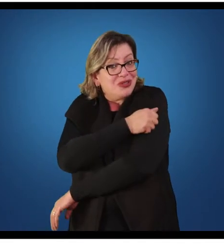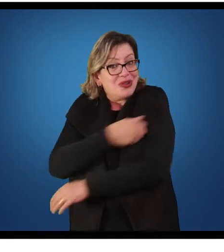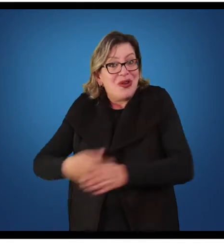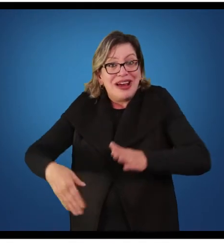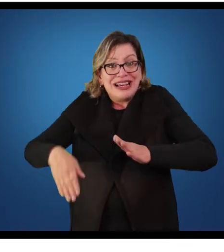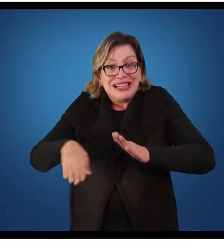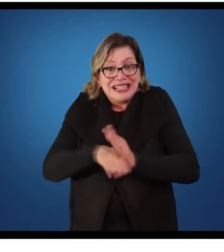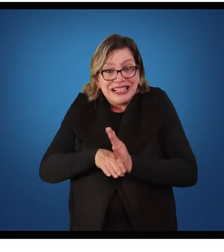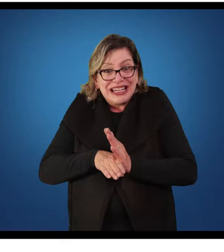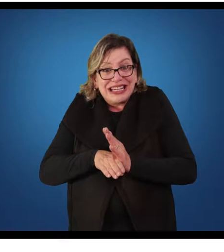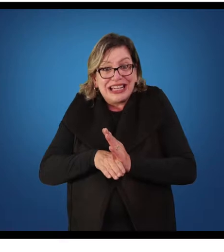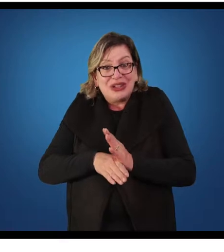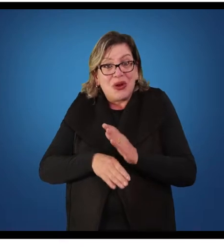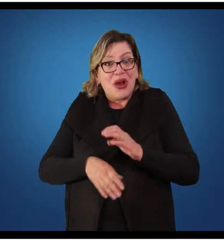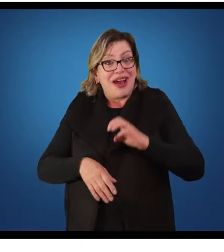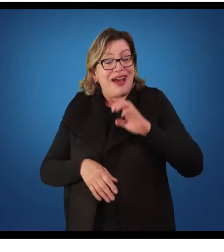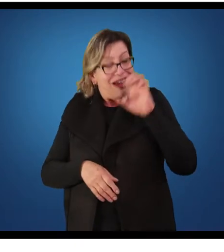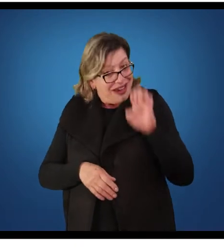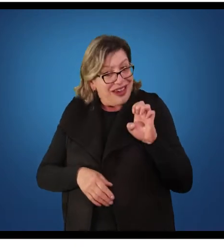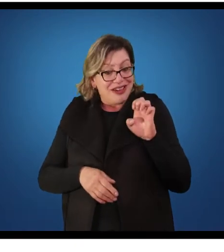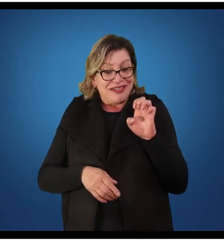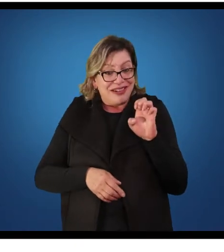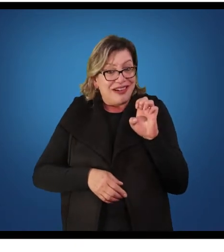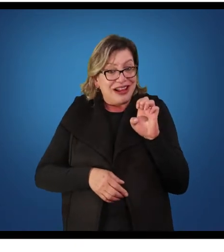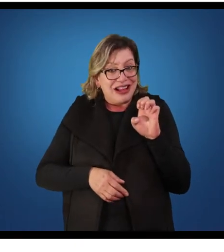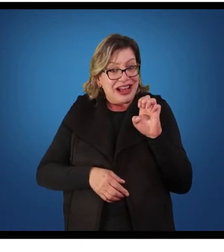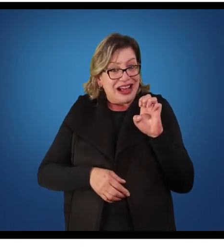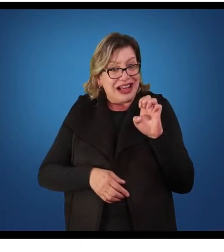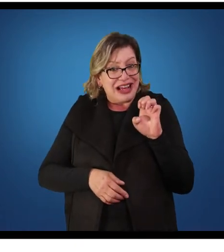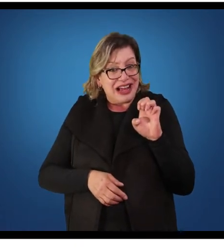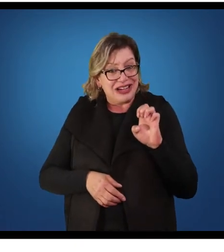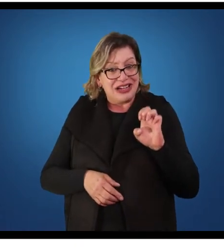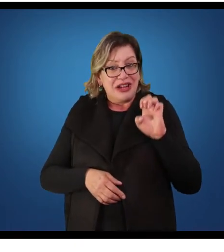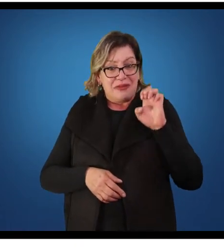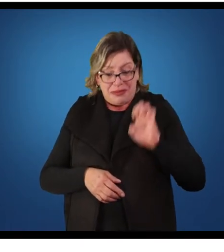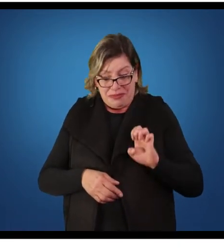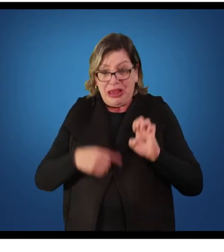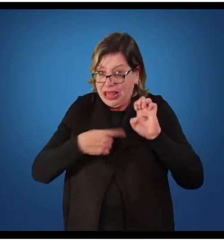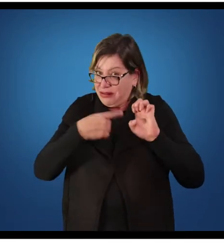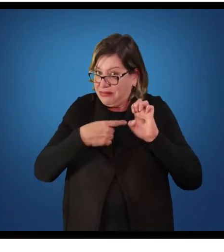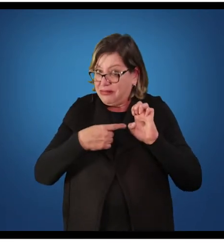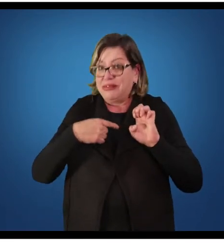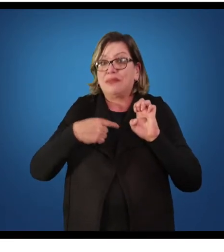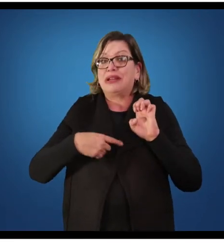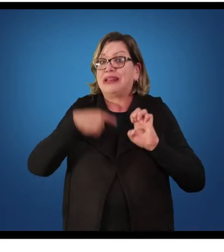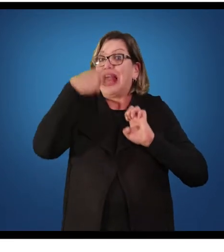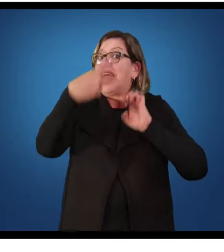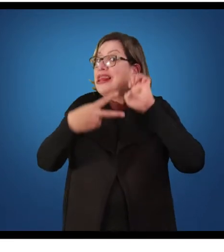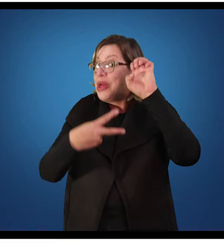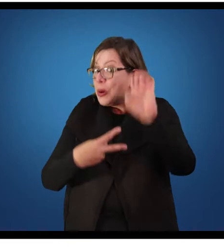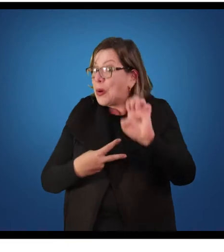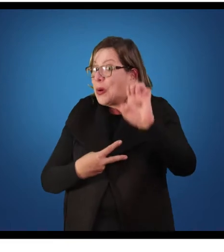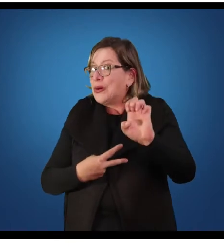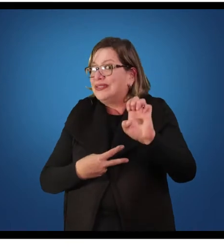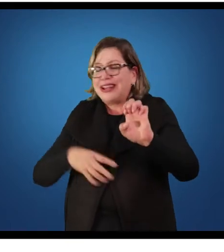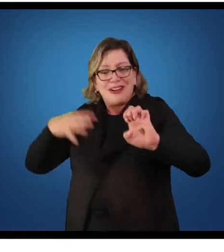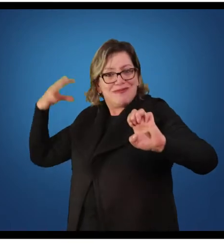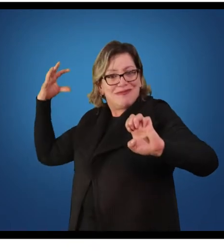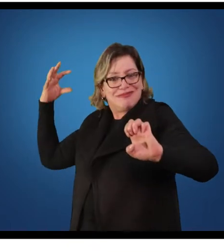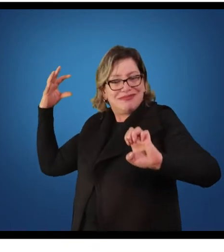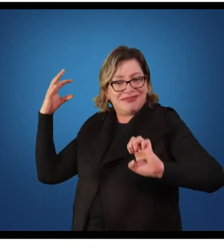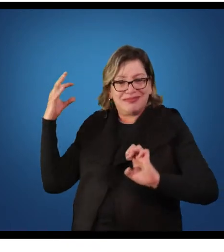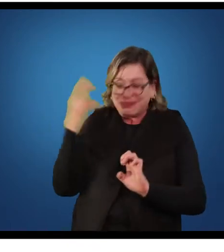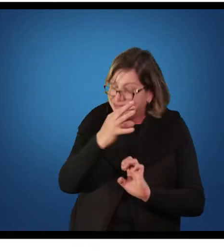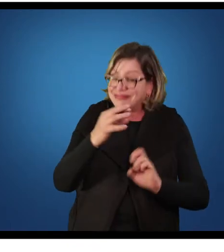chegar na segunda letra E, ele vai saber que terá que já fazer a fase de impulsão para a fase de voo